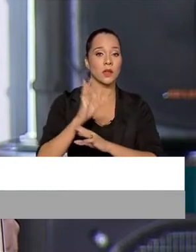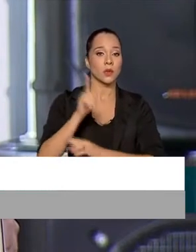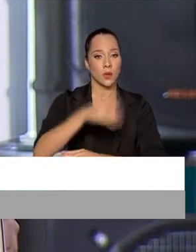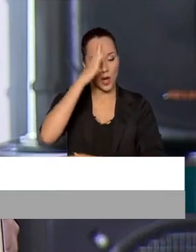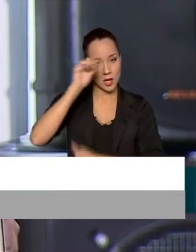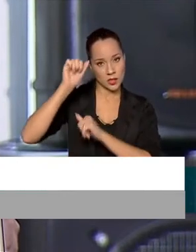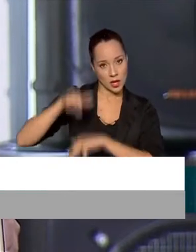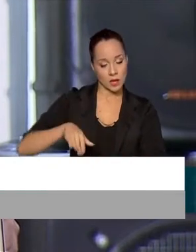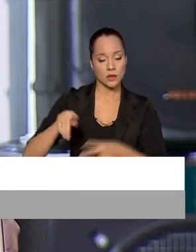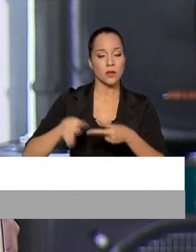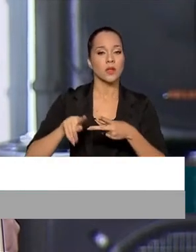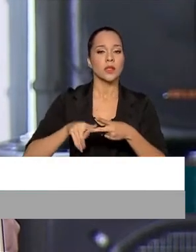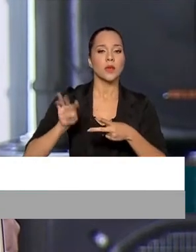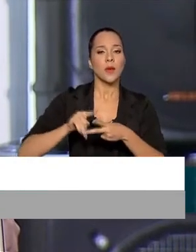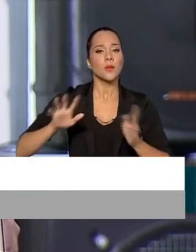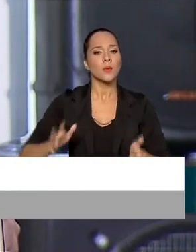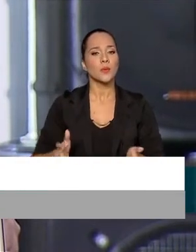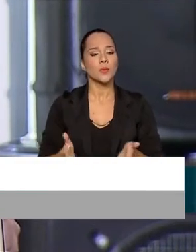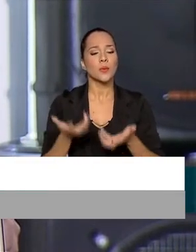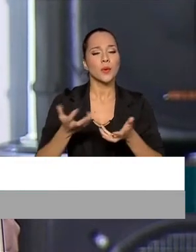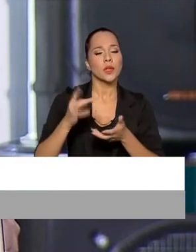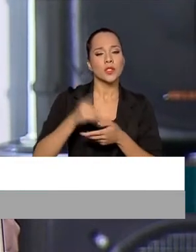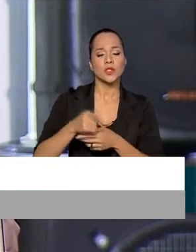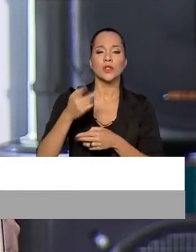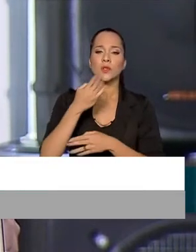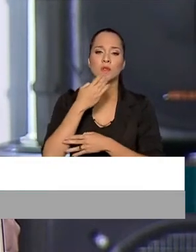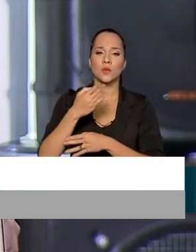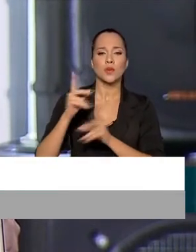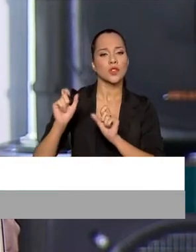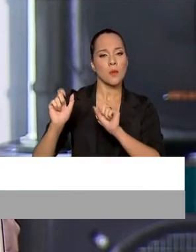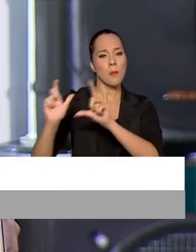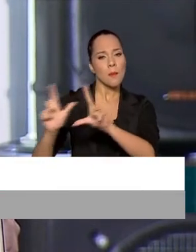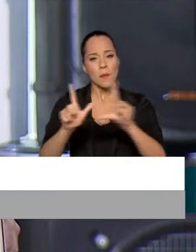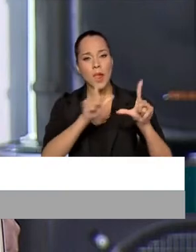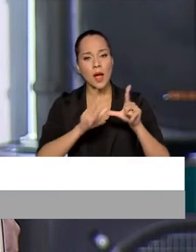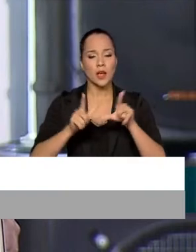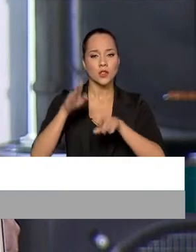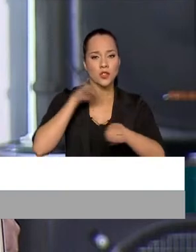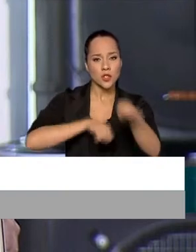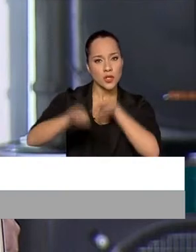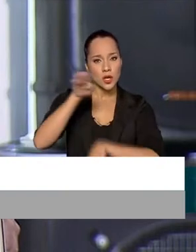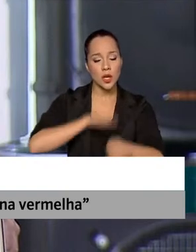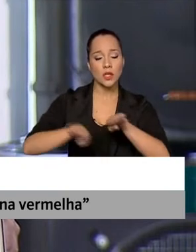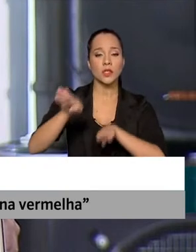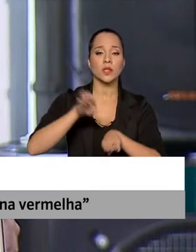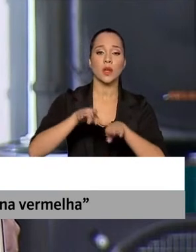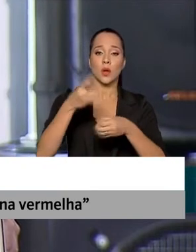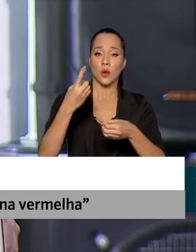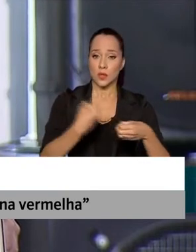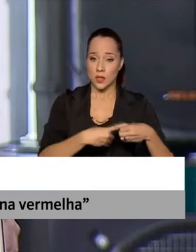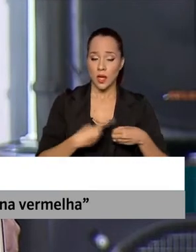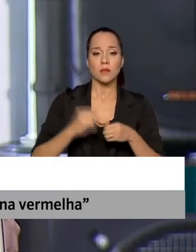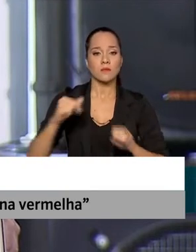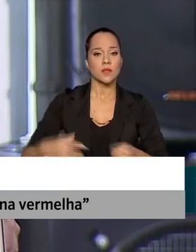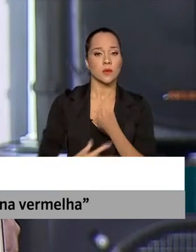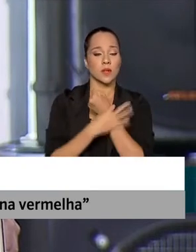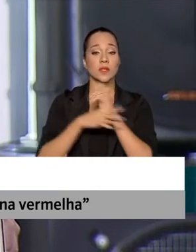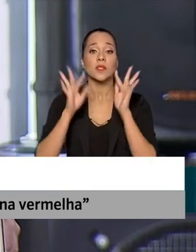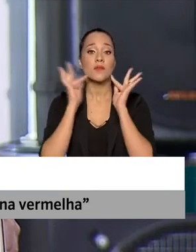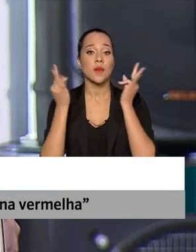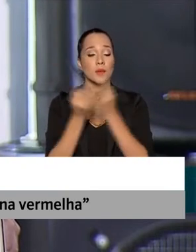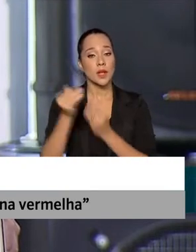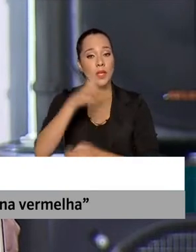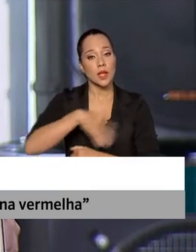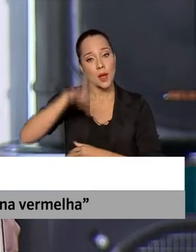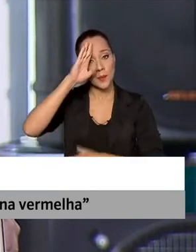Caxias, bem como a revitalização da sinalização de trânsito no setor militar urbano, favorecendo a segurança da família